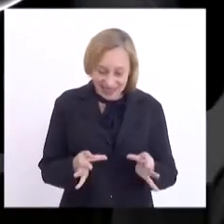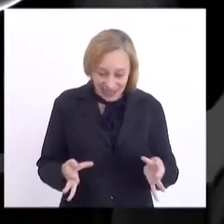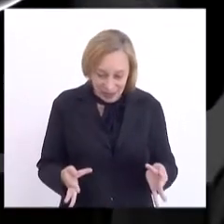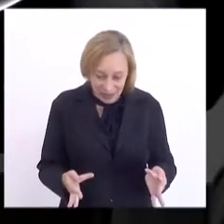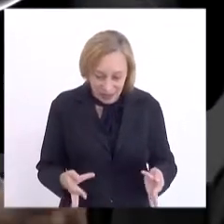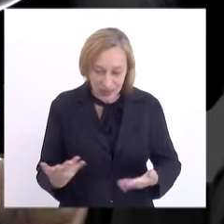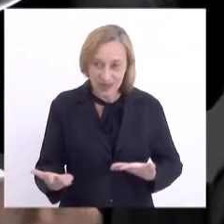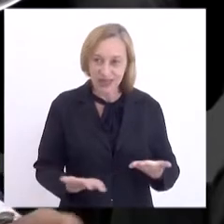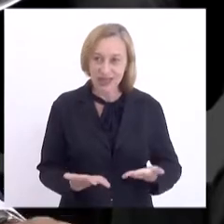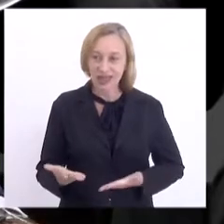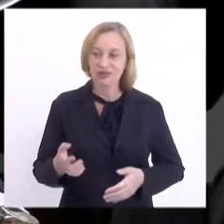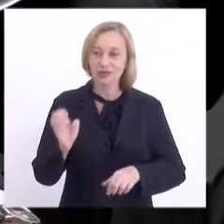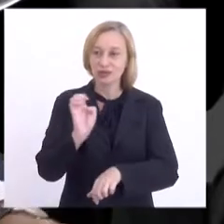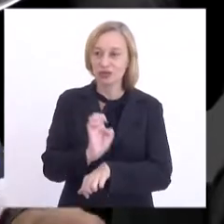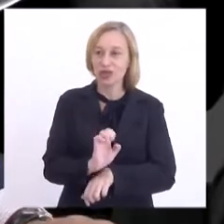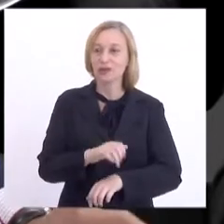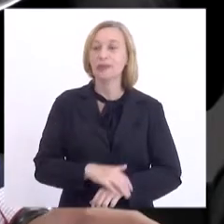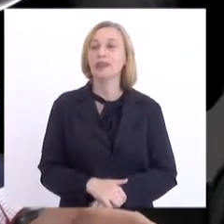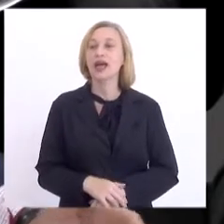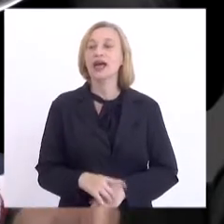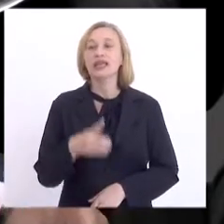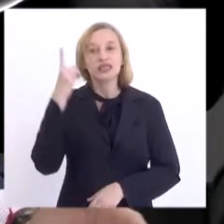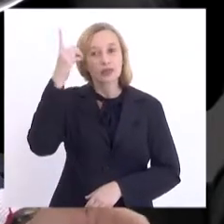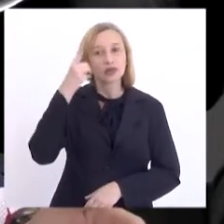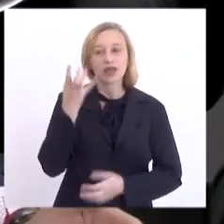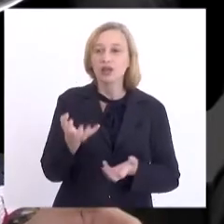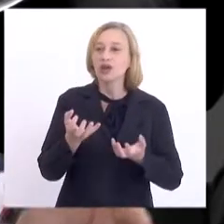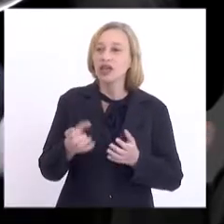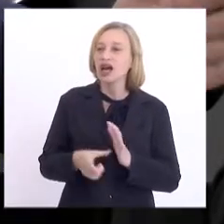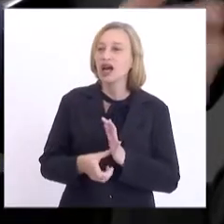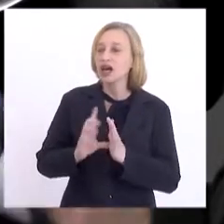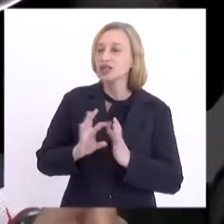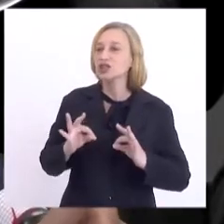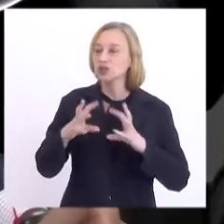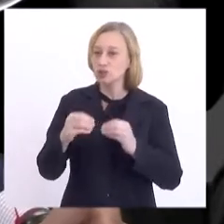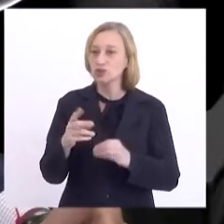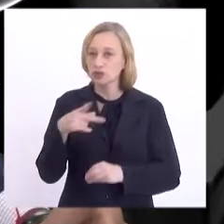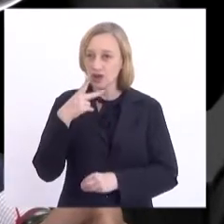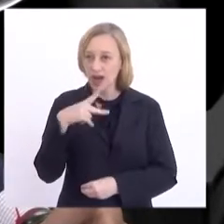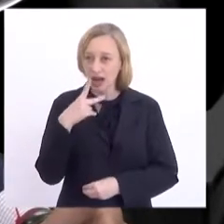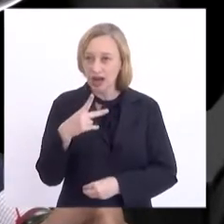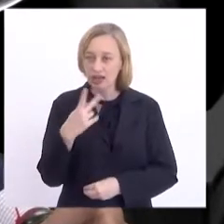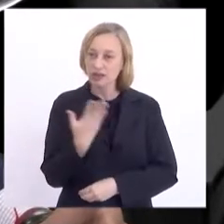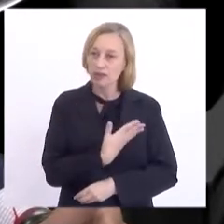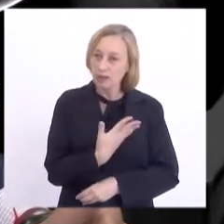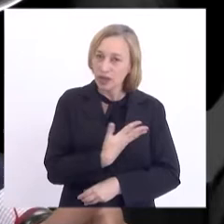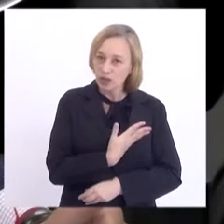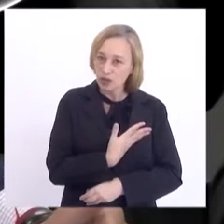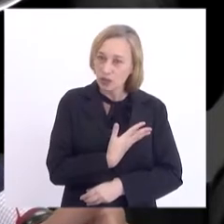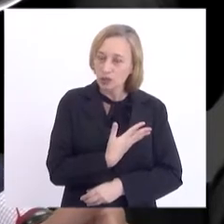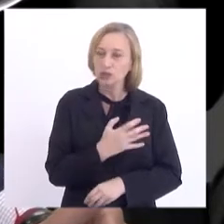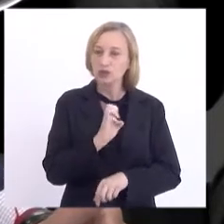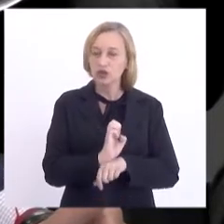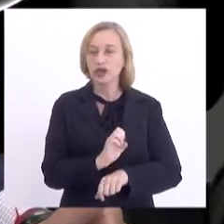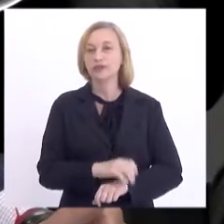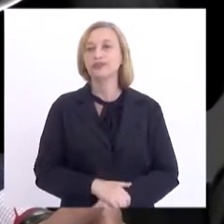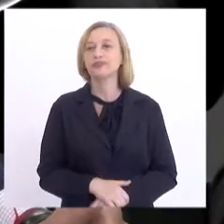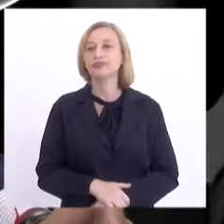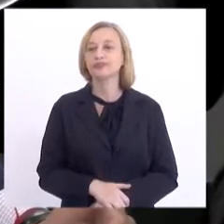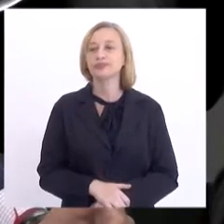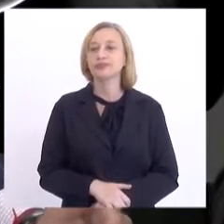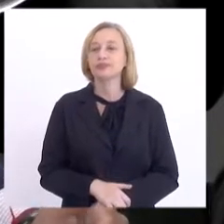servo do Estado Deputado eu queria antes de falar na frente dos meus colegas companheiros do Estado